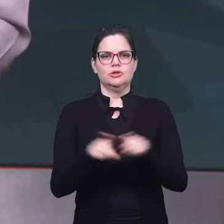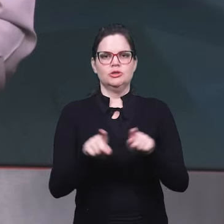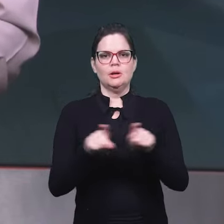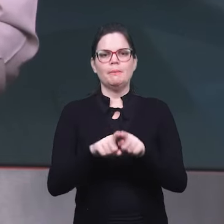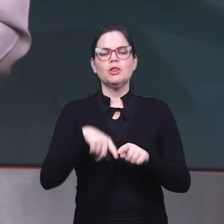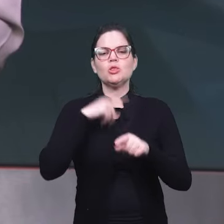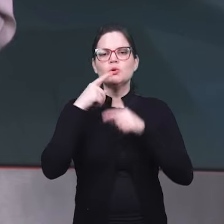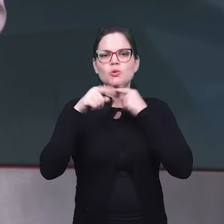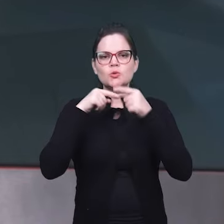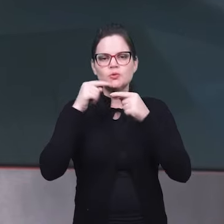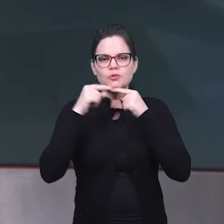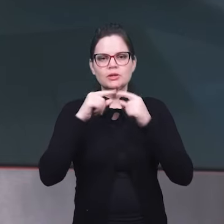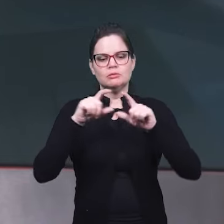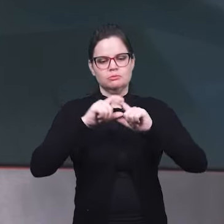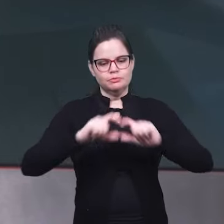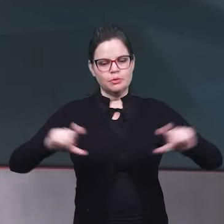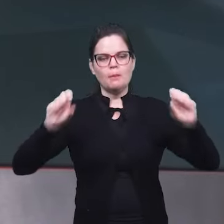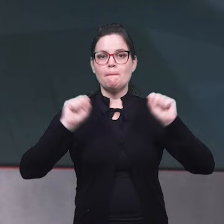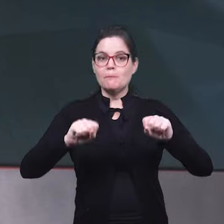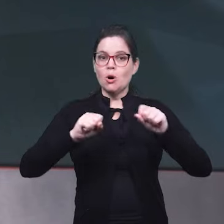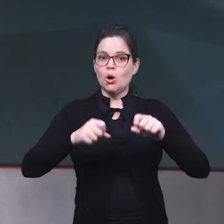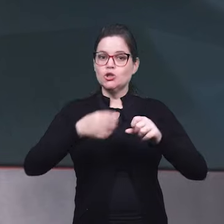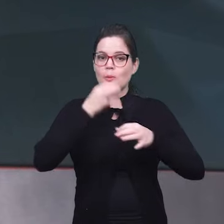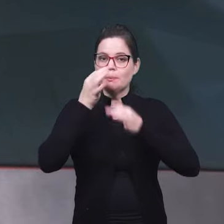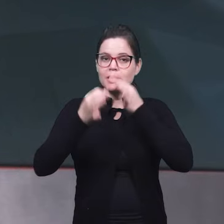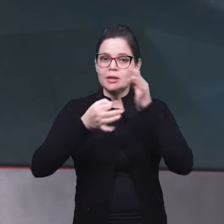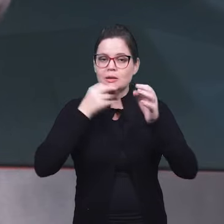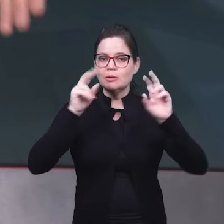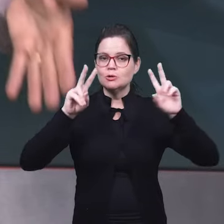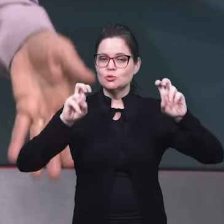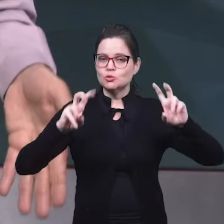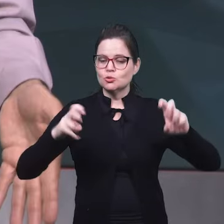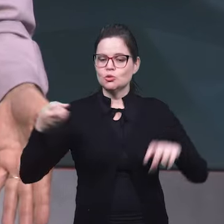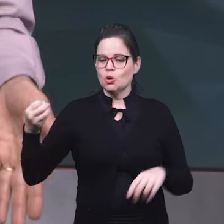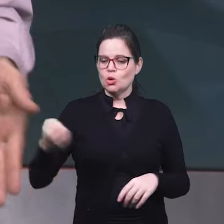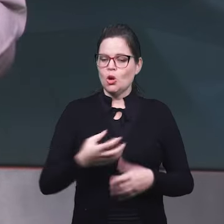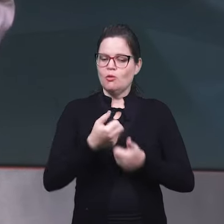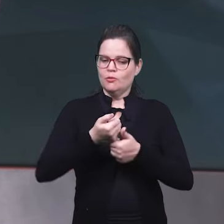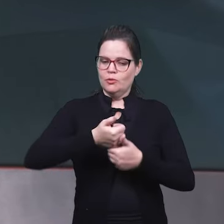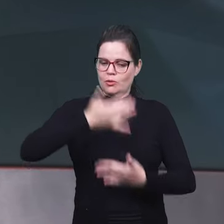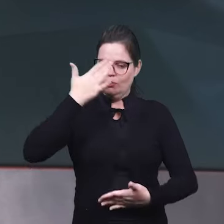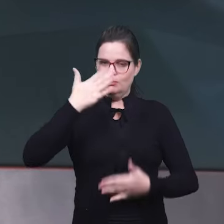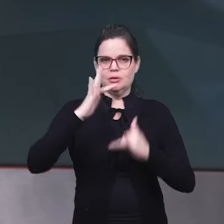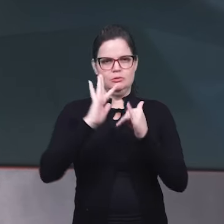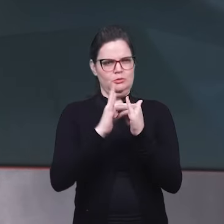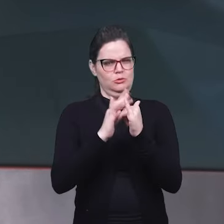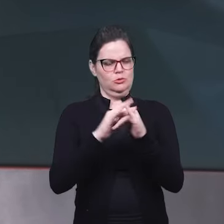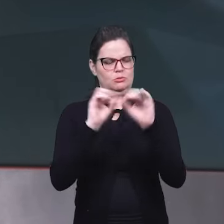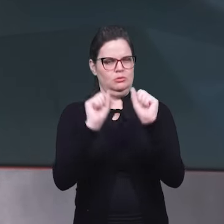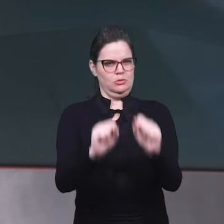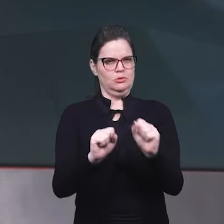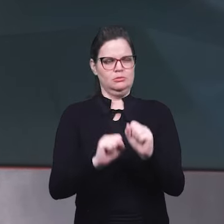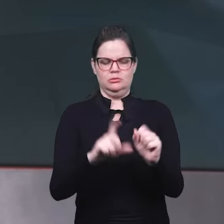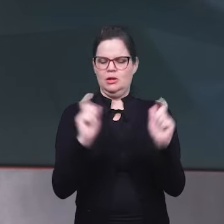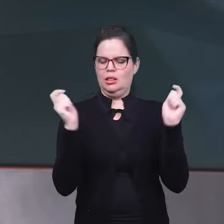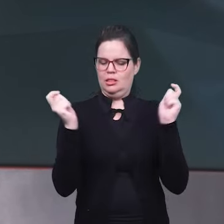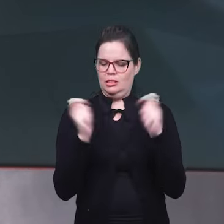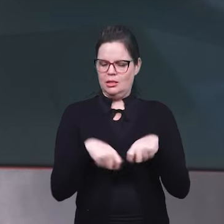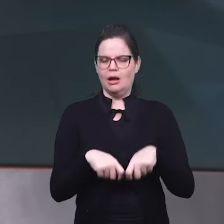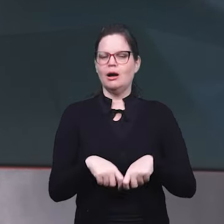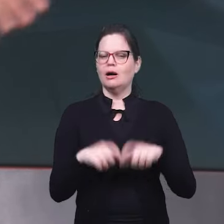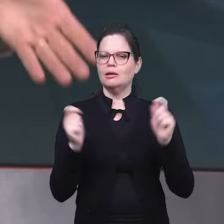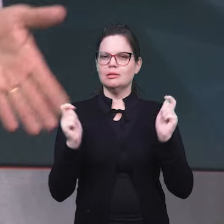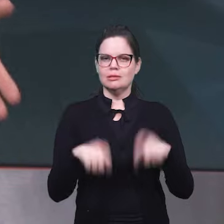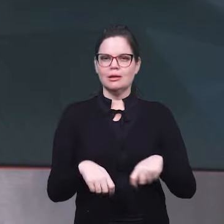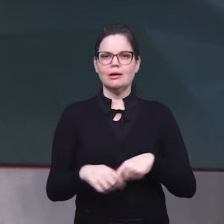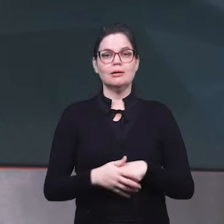daquele programa, coloca a sua dúvida, pode dar sugestão de novos assuntos ali nos comentários.